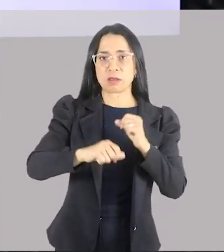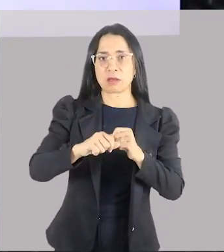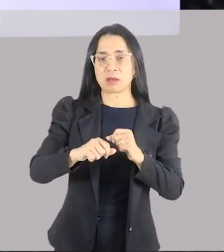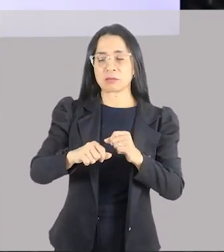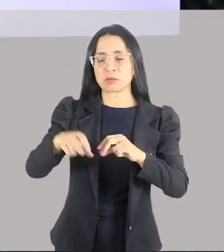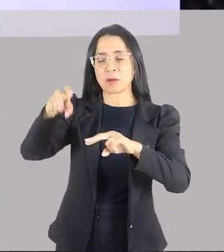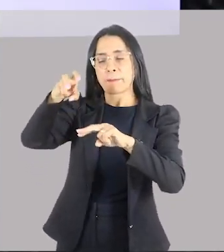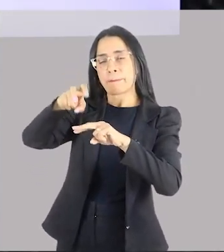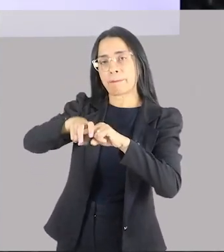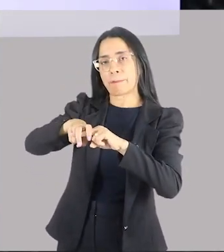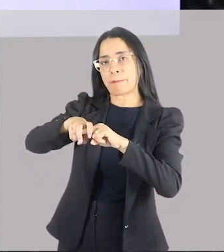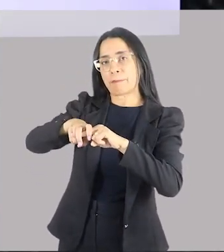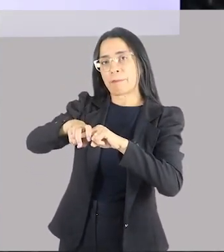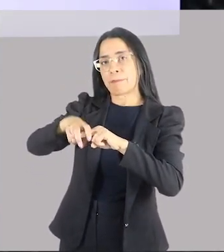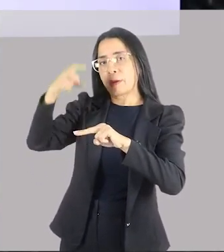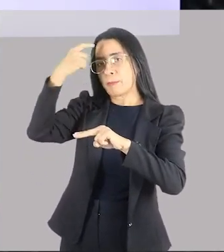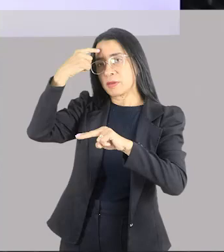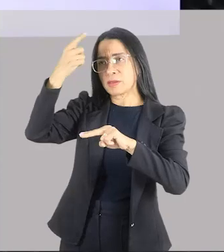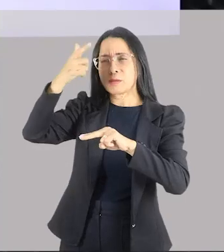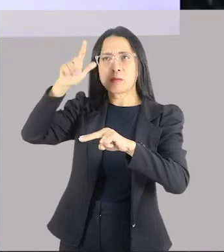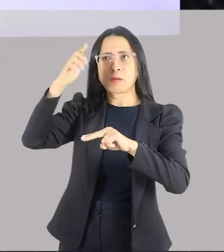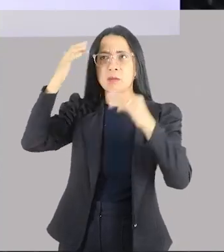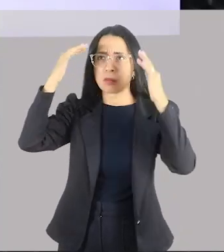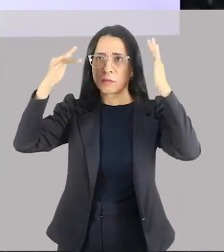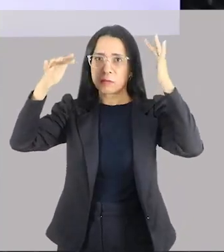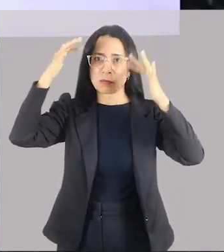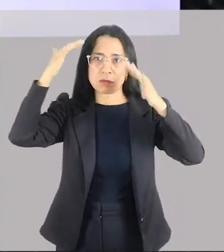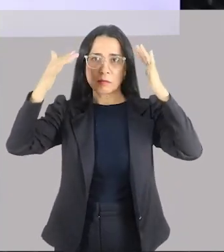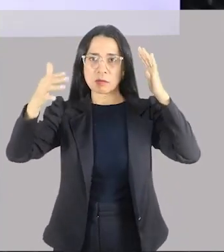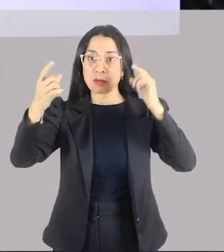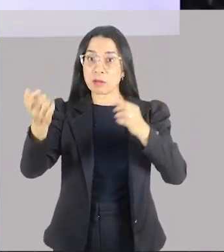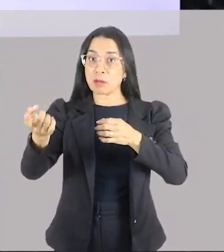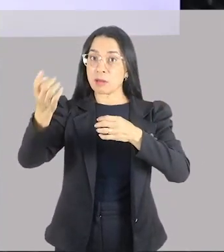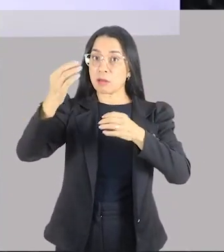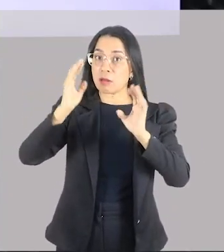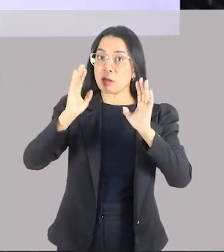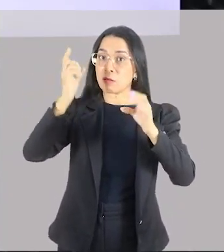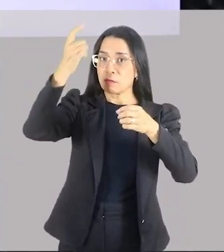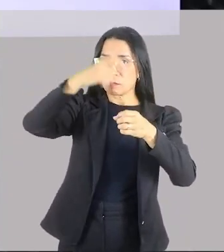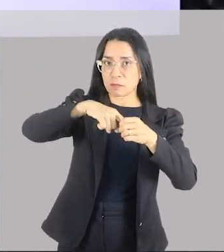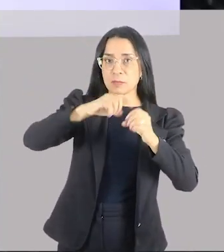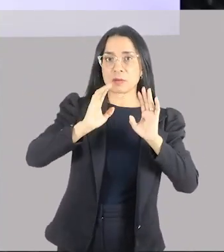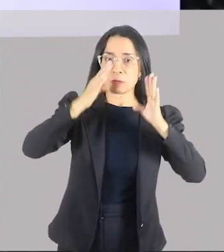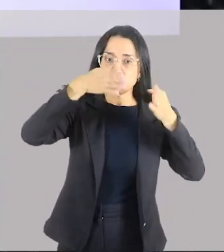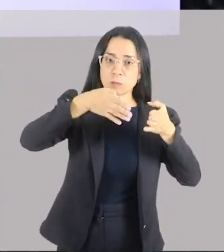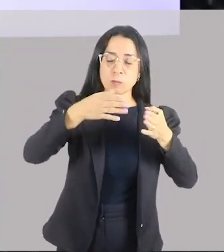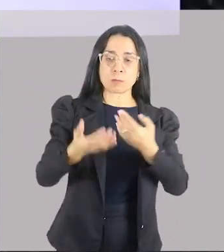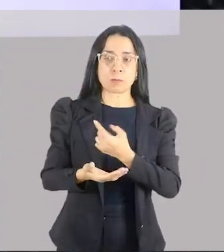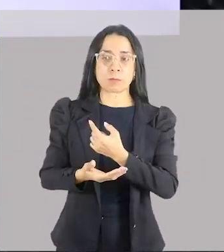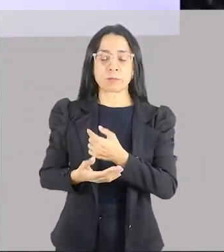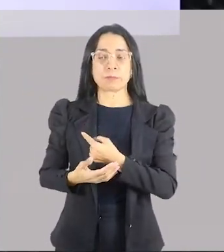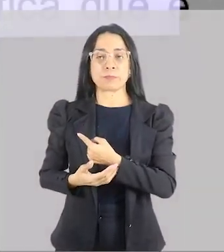cadeira pensando em outra coisa. Bota a cabeça aqui, volta para cá e segue comigo. Vamos lá.